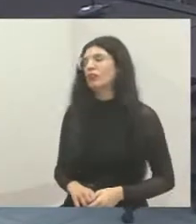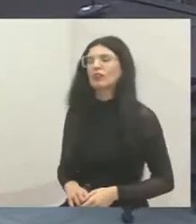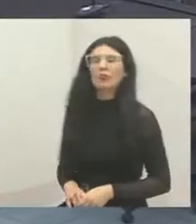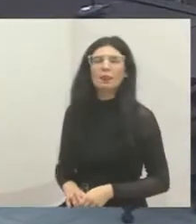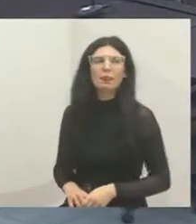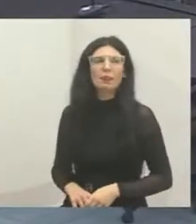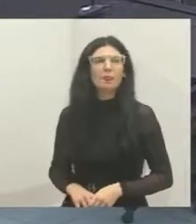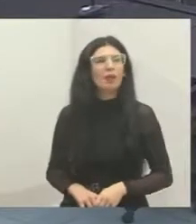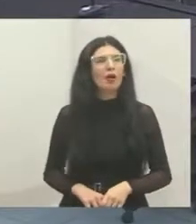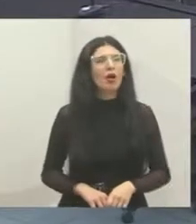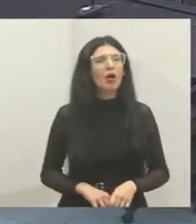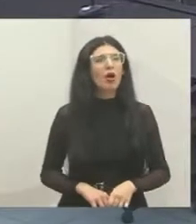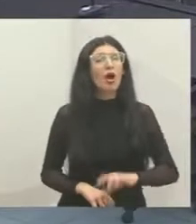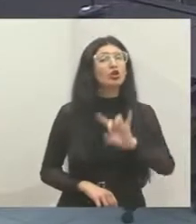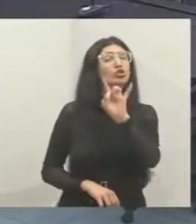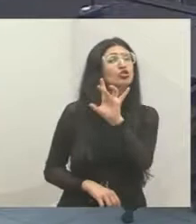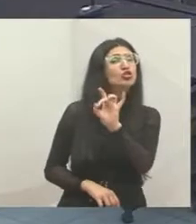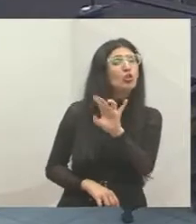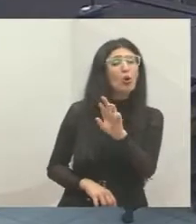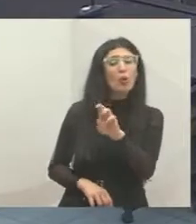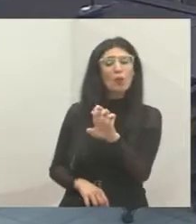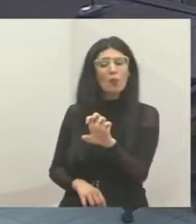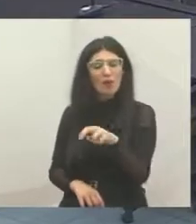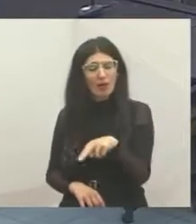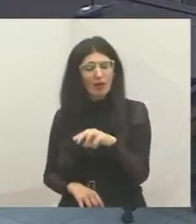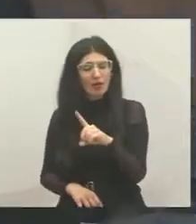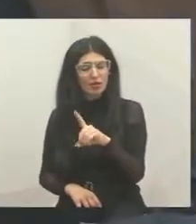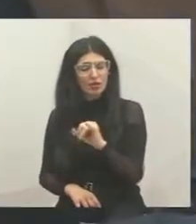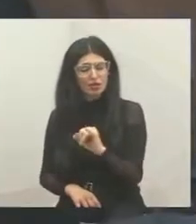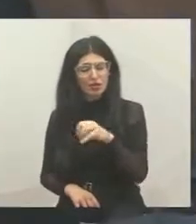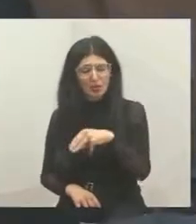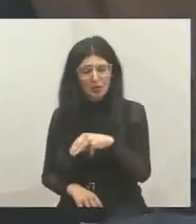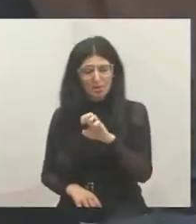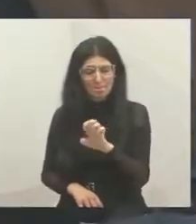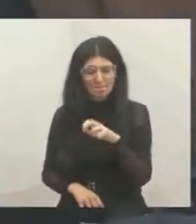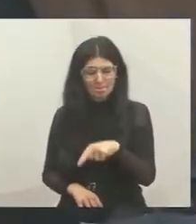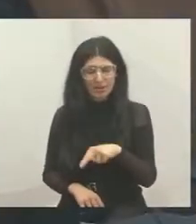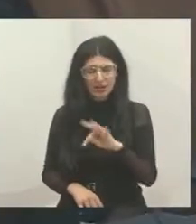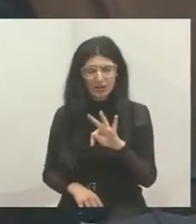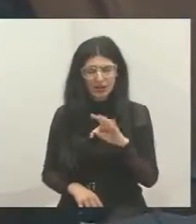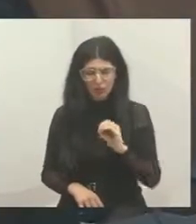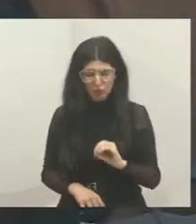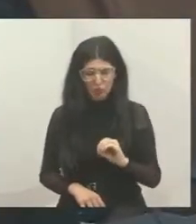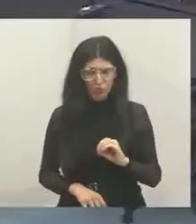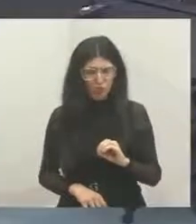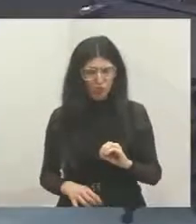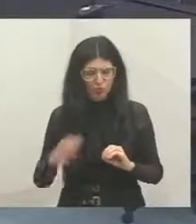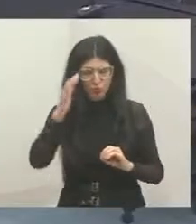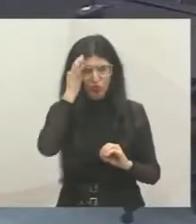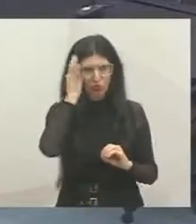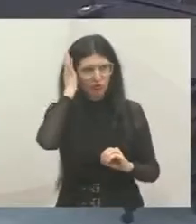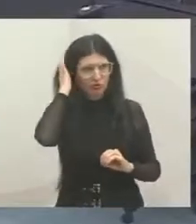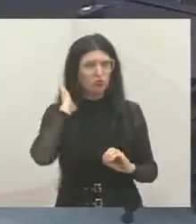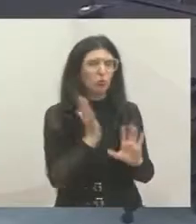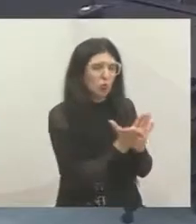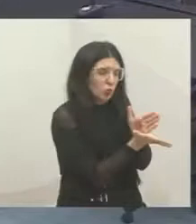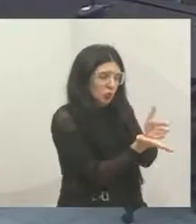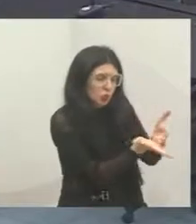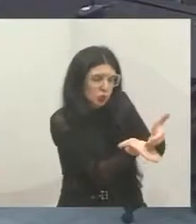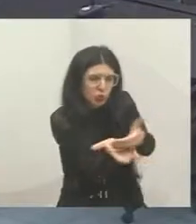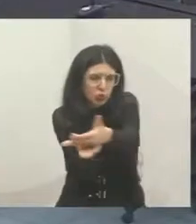rendimento. Aqui, gente, é só o rendimento. Né? Esse fica claro também, Lucimar, que é só o rendimento, não é o